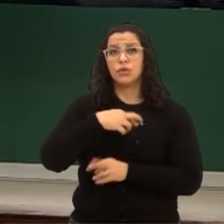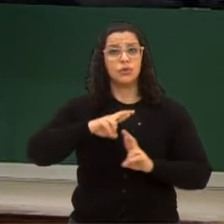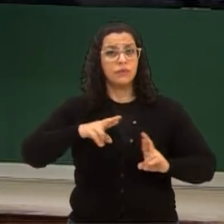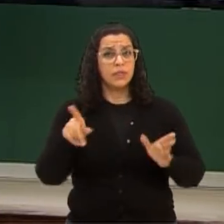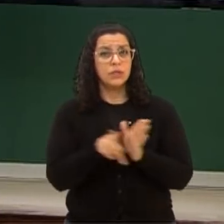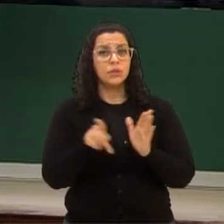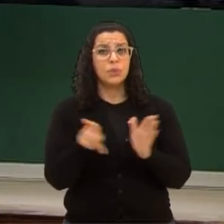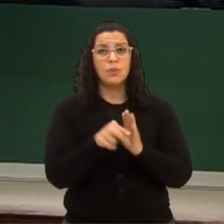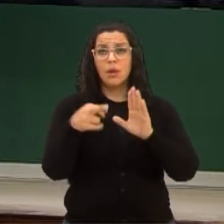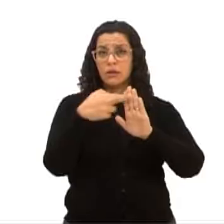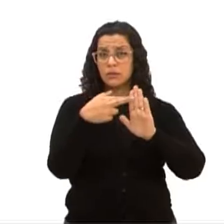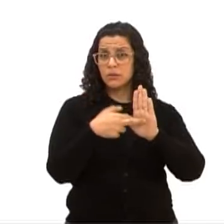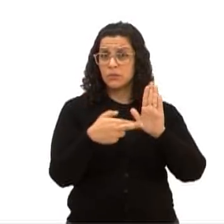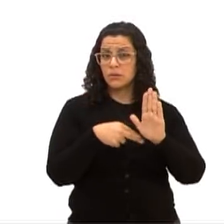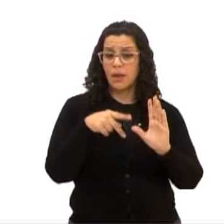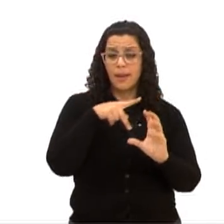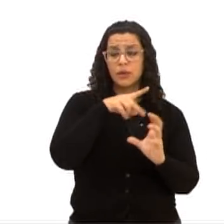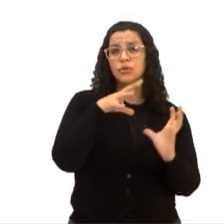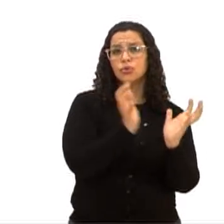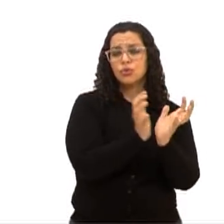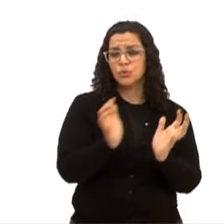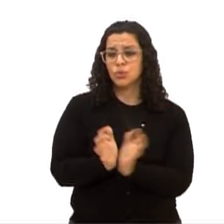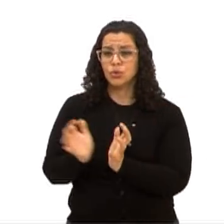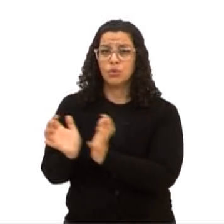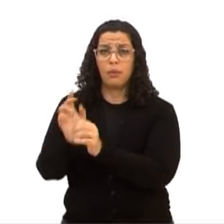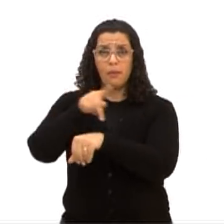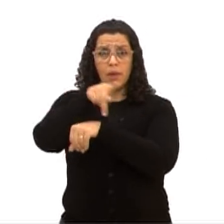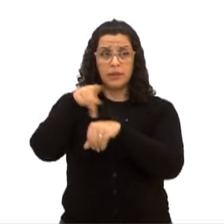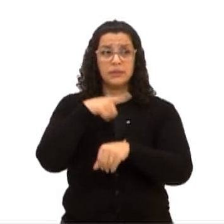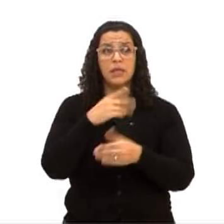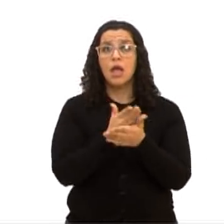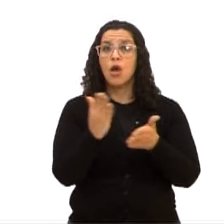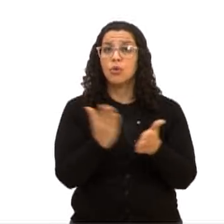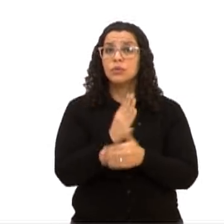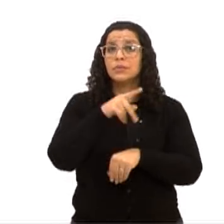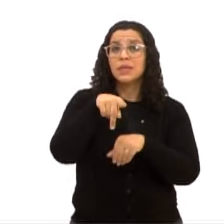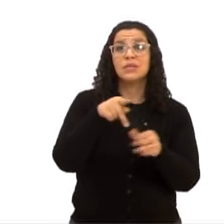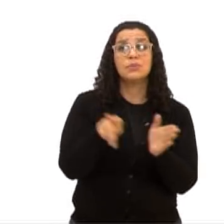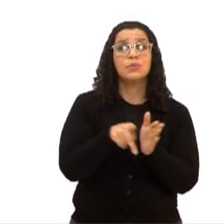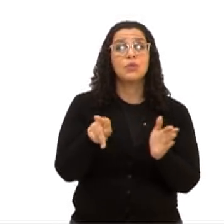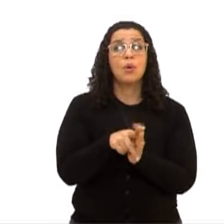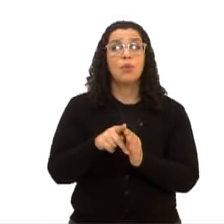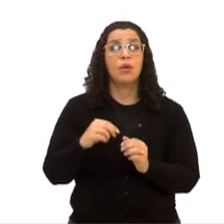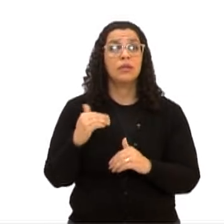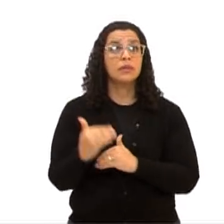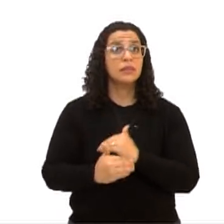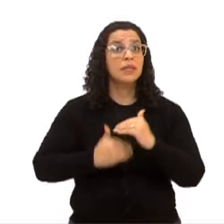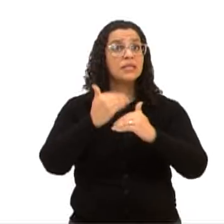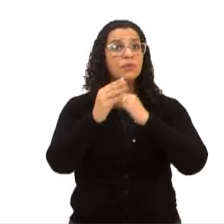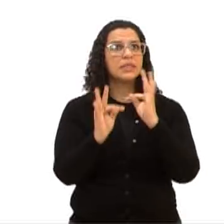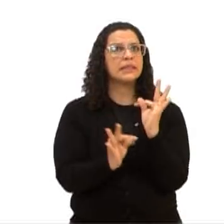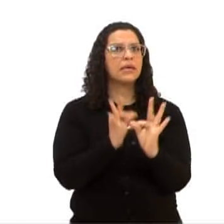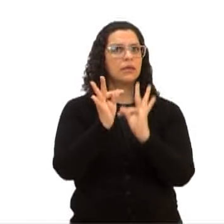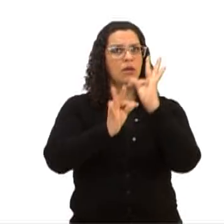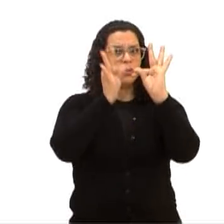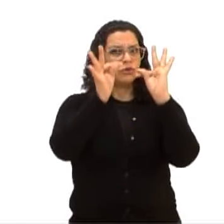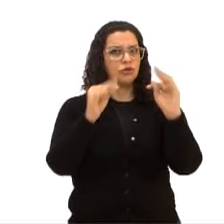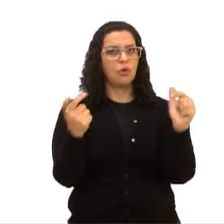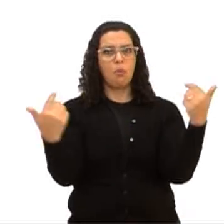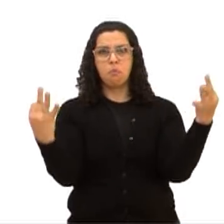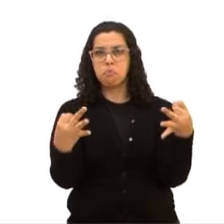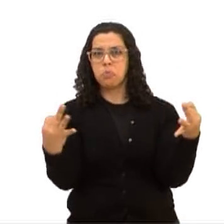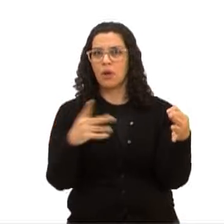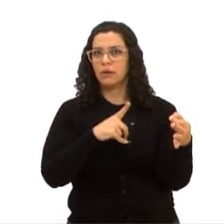de classificar os países. Seriam, então, os países com grande nível de desenvolvimento tecnológico.